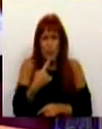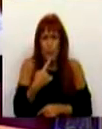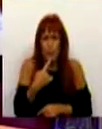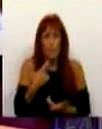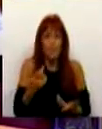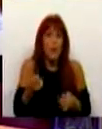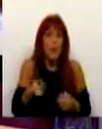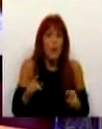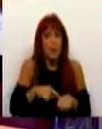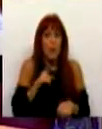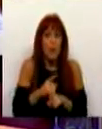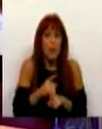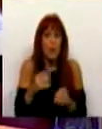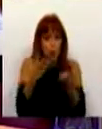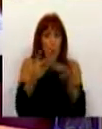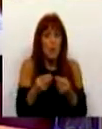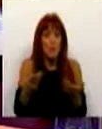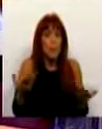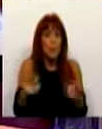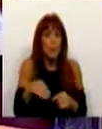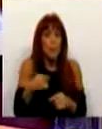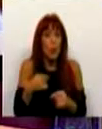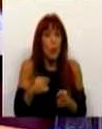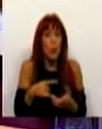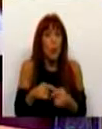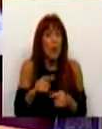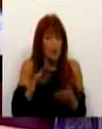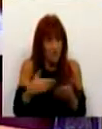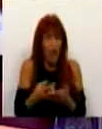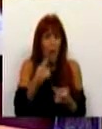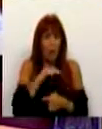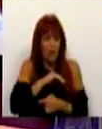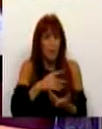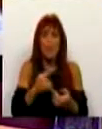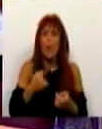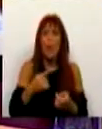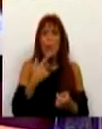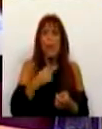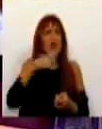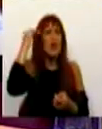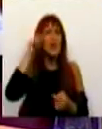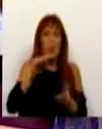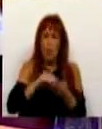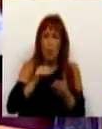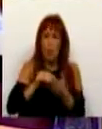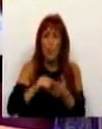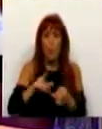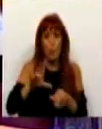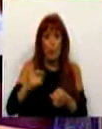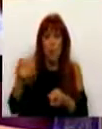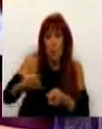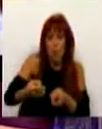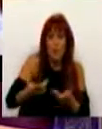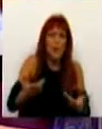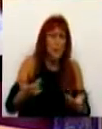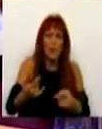excessivo e, ao mesmo tempo, é um orçamento que se preocupa com a reposição de rendimentos. Não podemos esquecer o empobrecimento a que o país foi